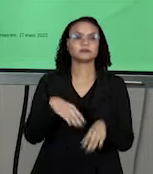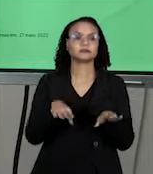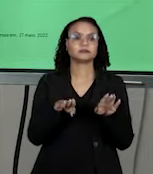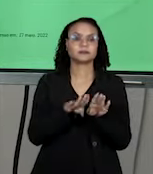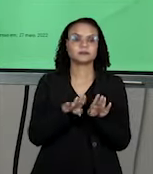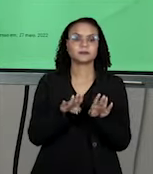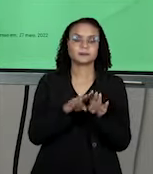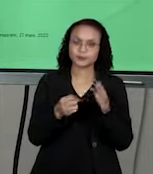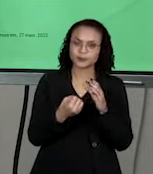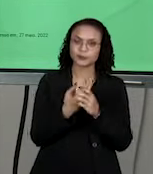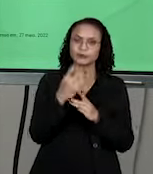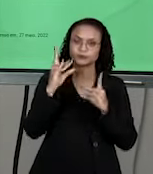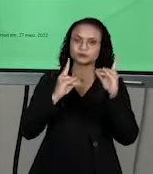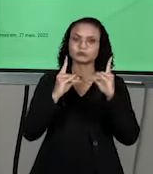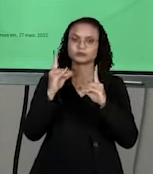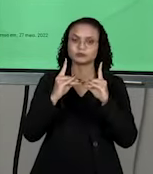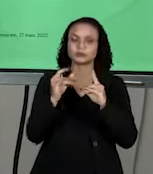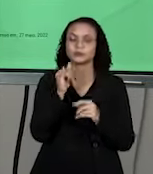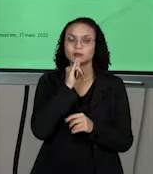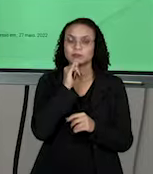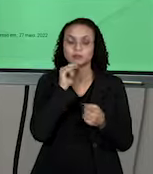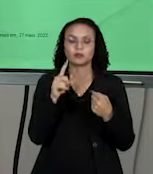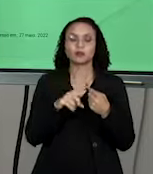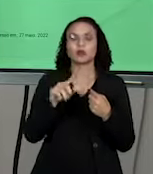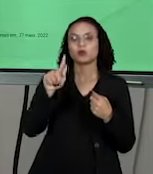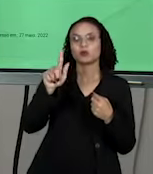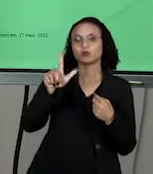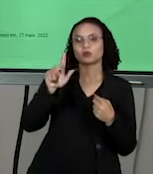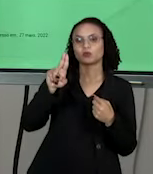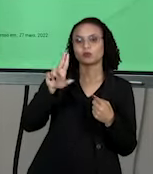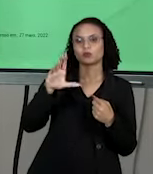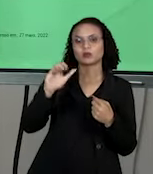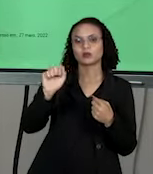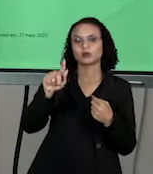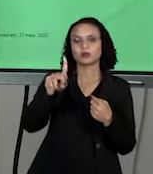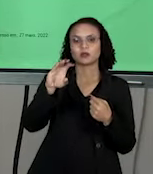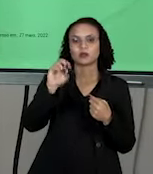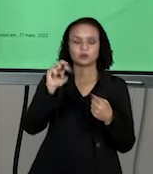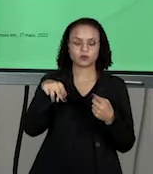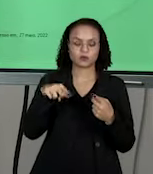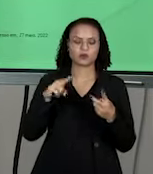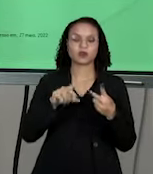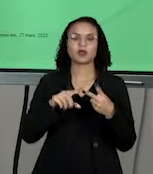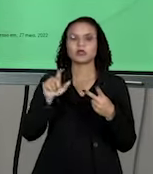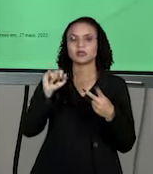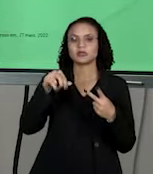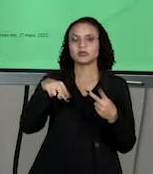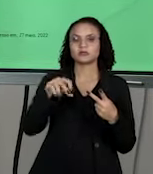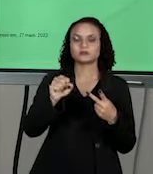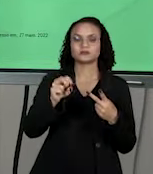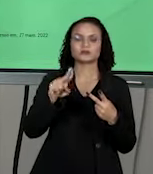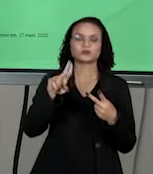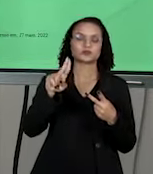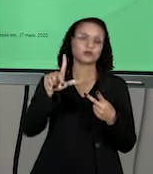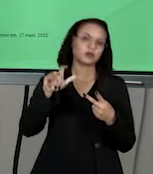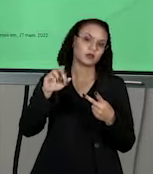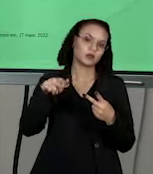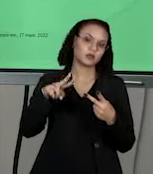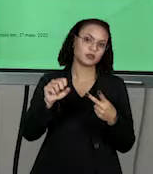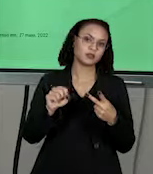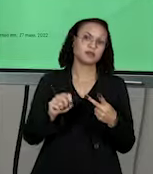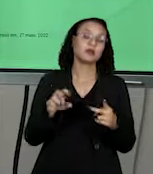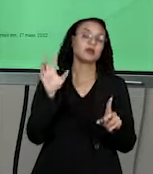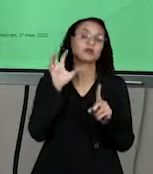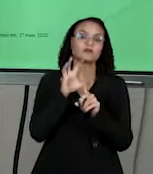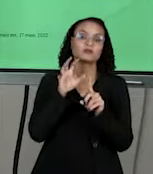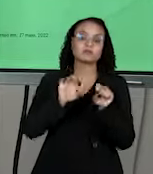exemplo, o glucagon e a insulina, que irão atuar na quebra da glicose,